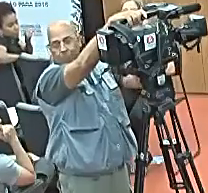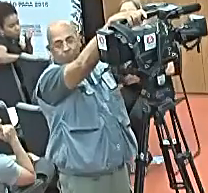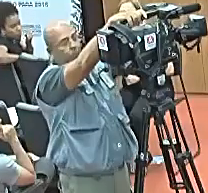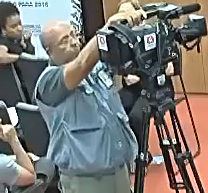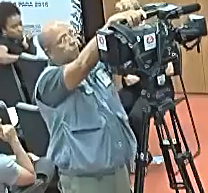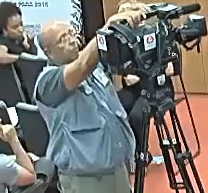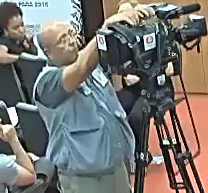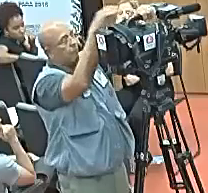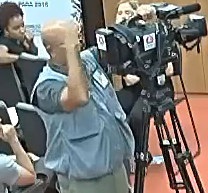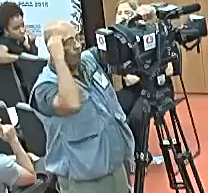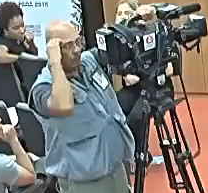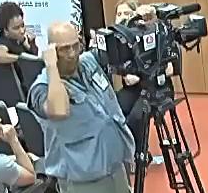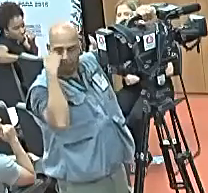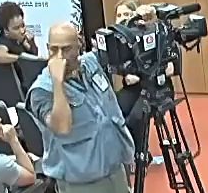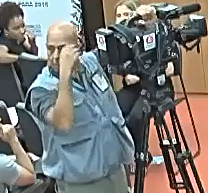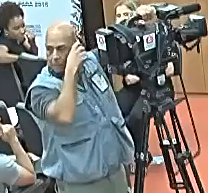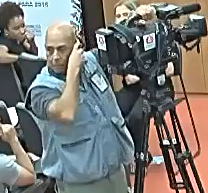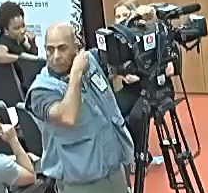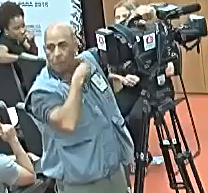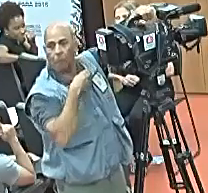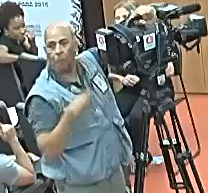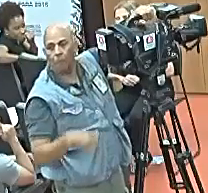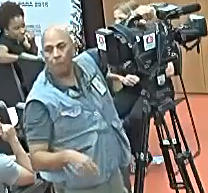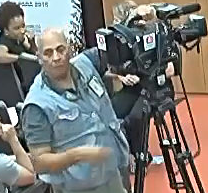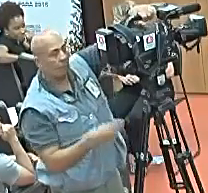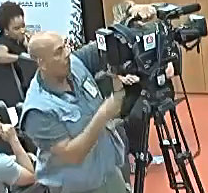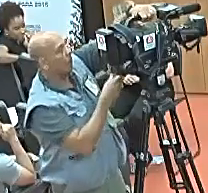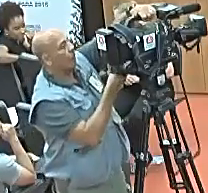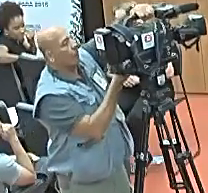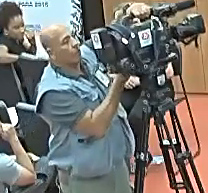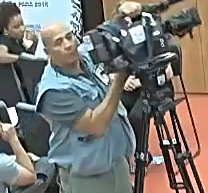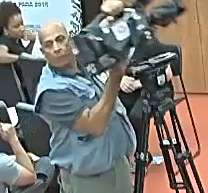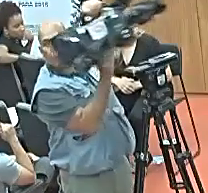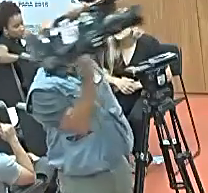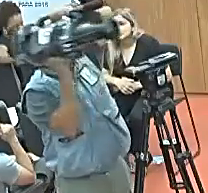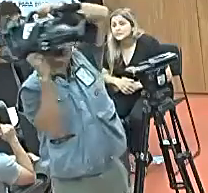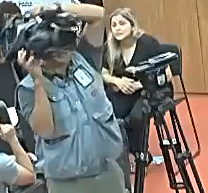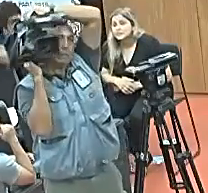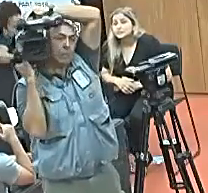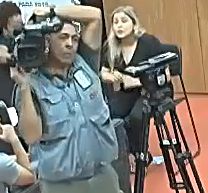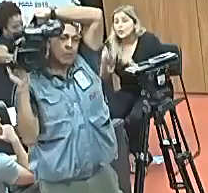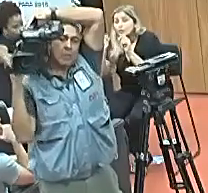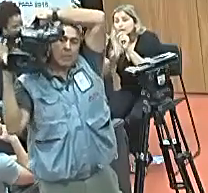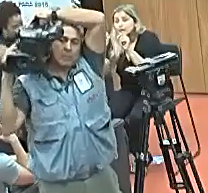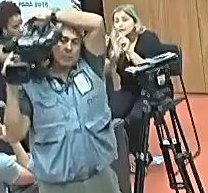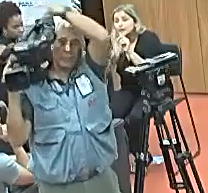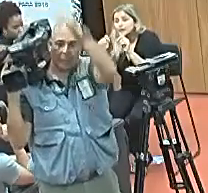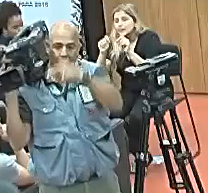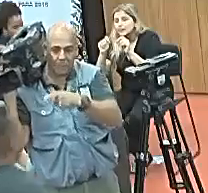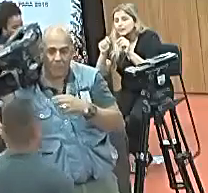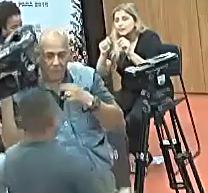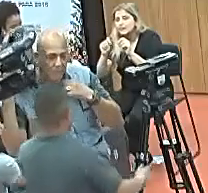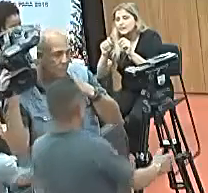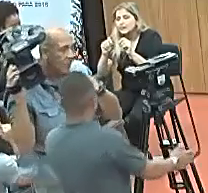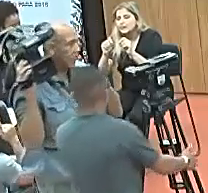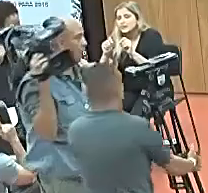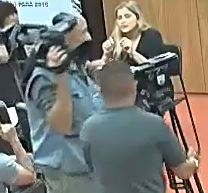aqui na assembléia junto com o governo de participação popular no ciclo orçamentário